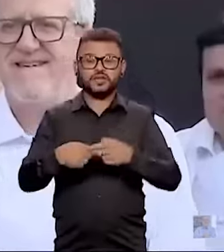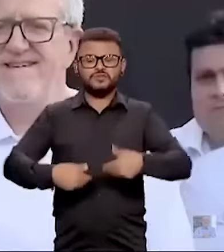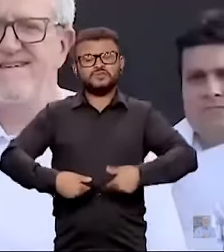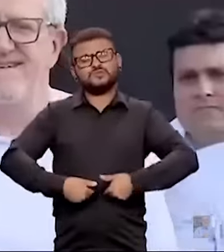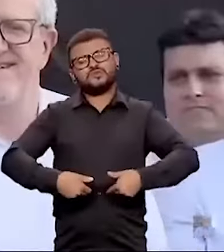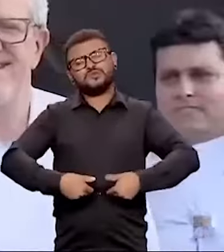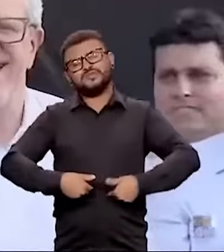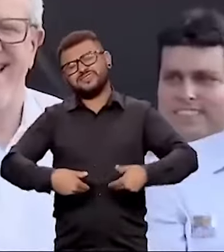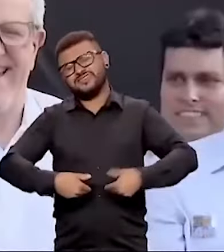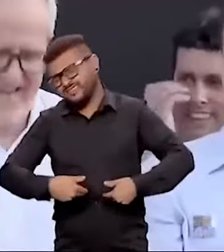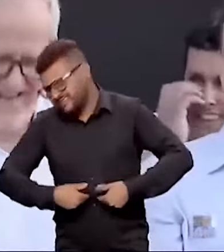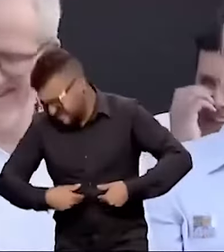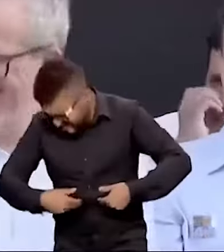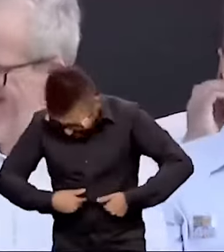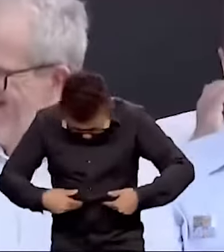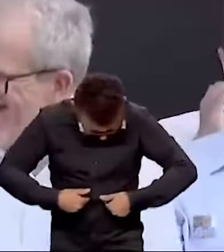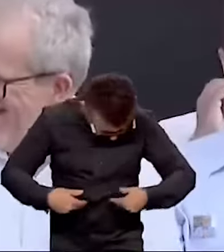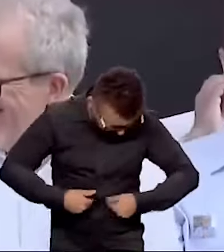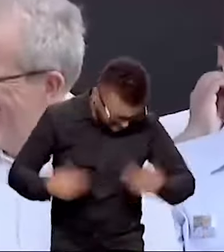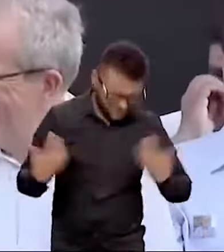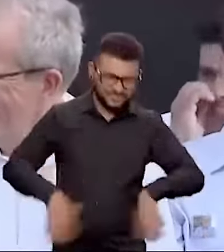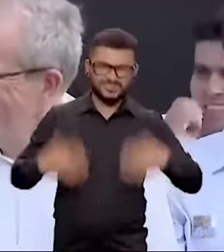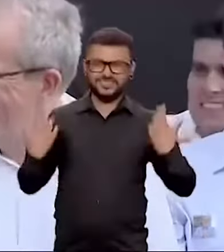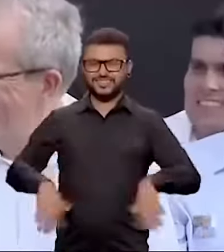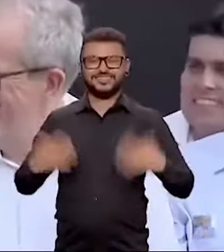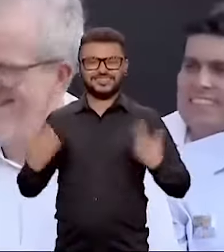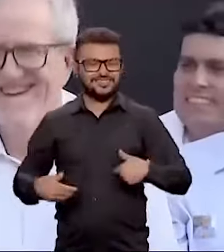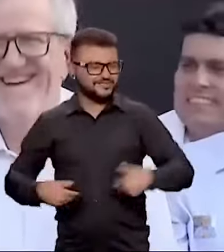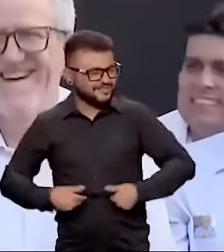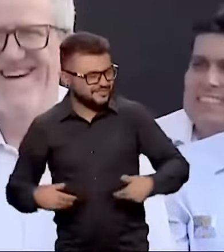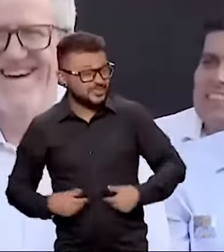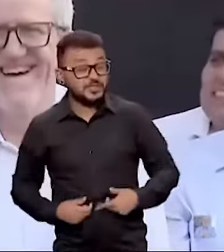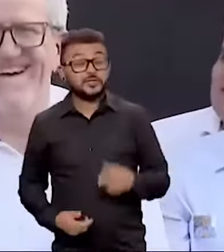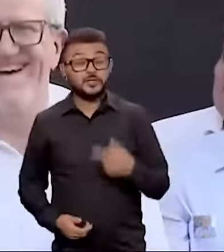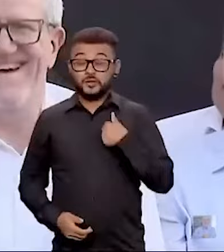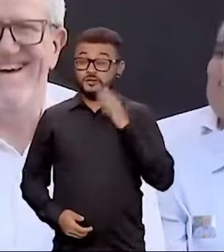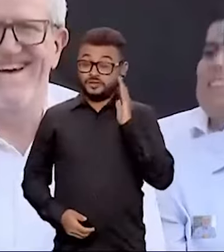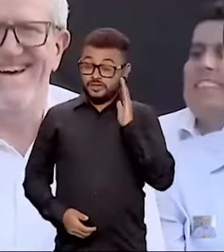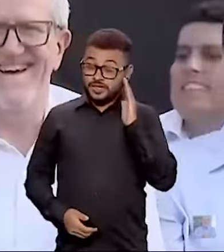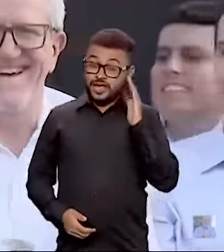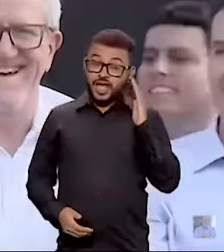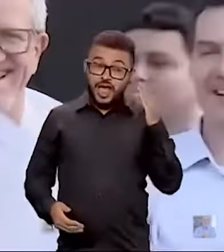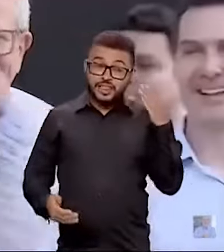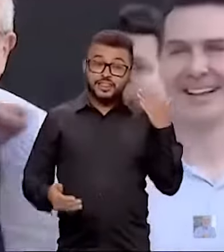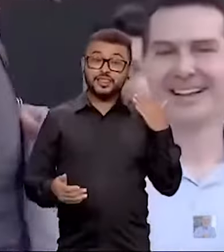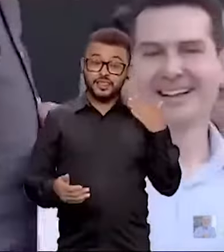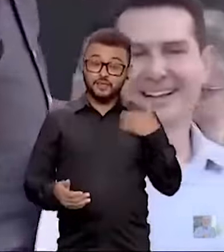quê, Jorge? Porque eu estou com uma fome desgramada. E